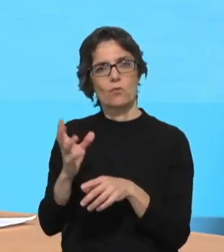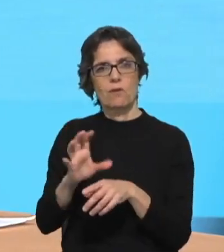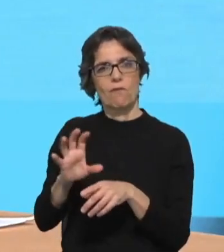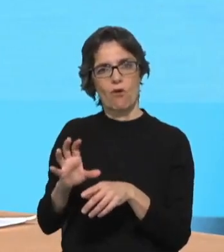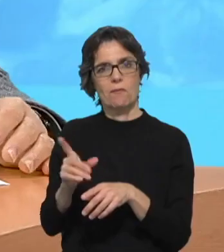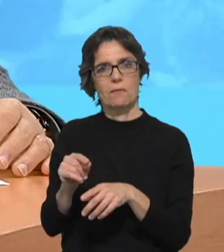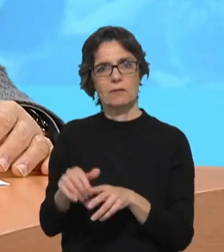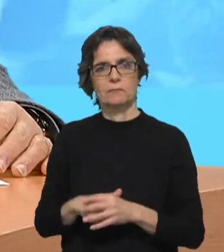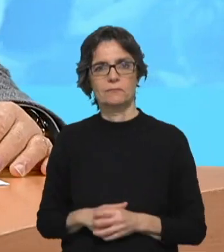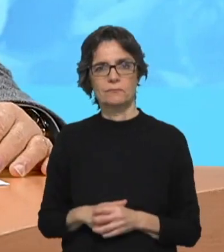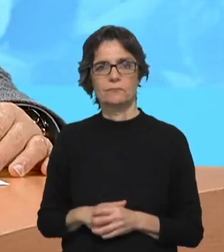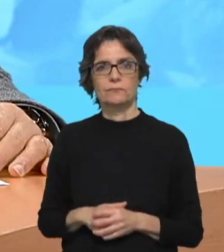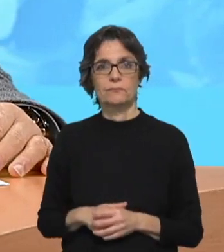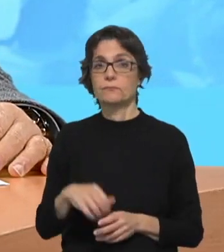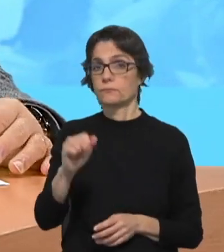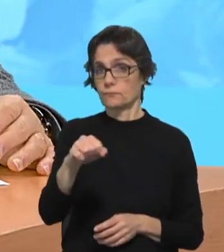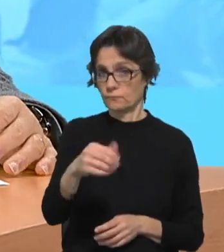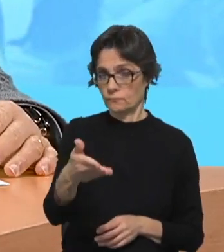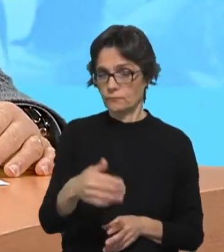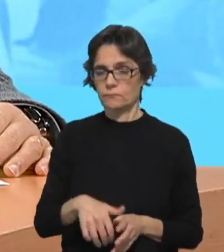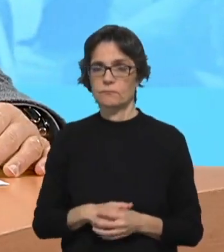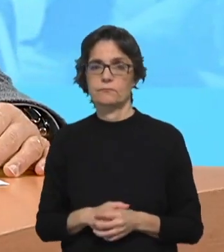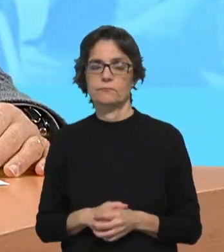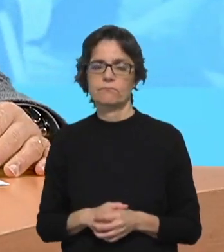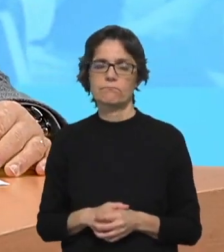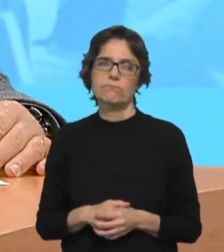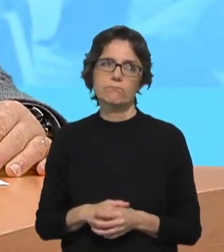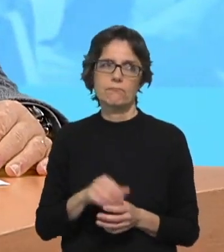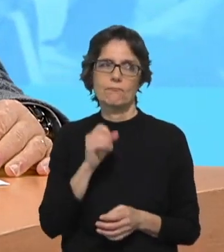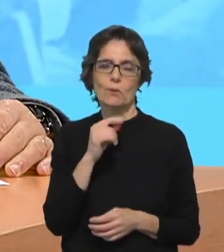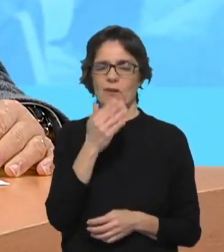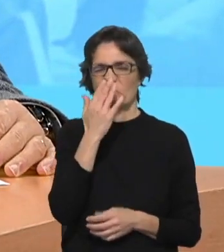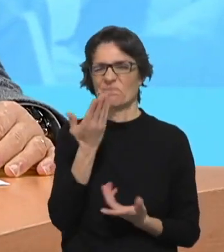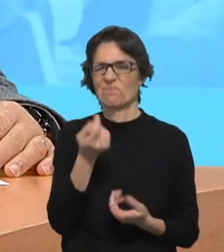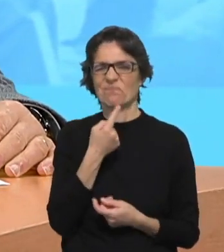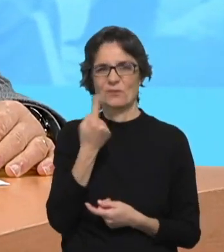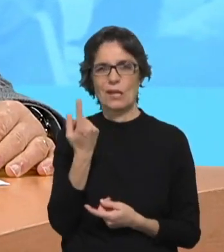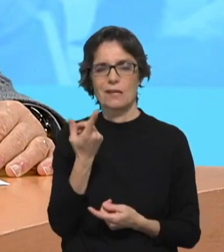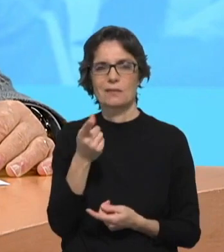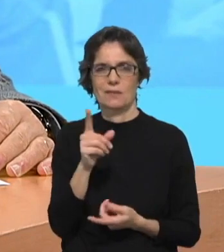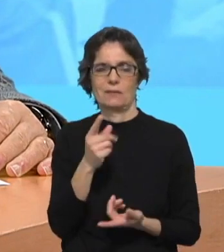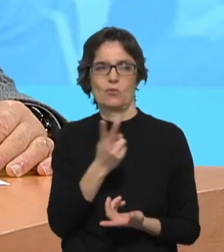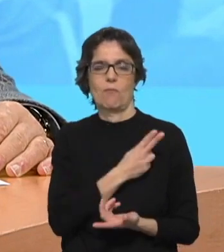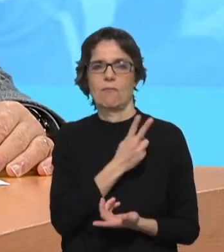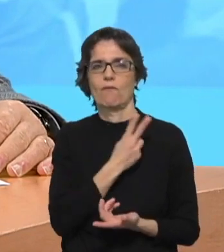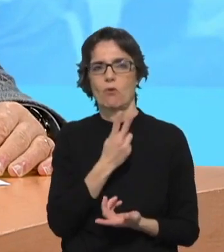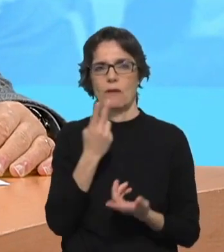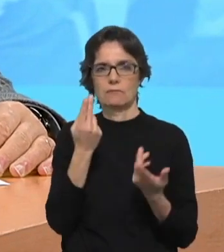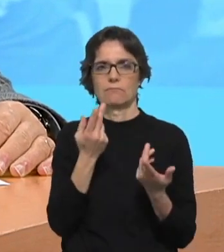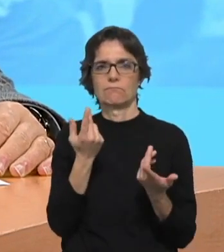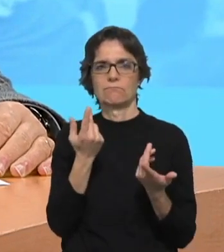facto, provavelmente parecerá estranho para alguns que a Faculdade de Teologia, no